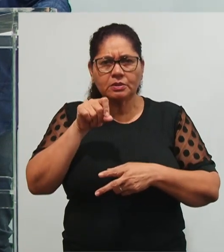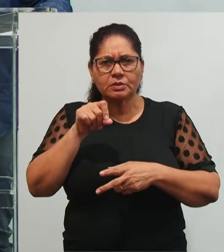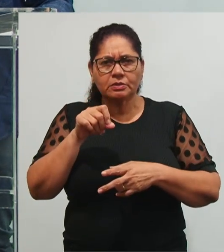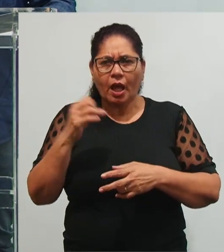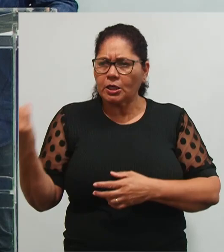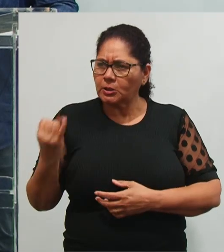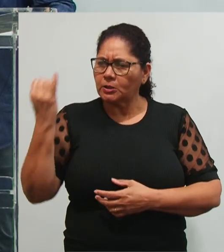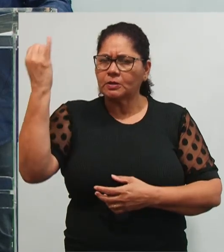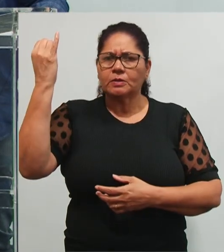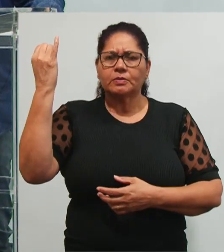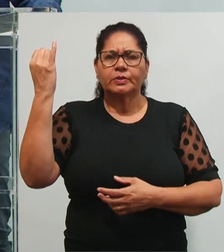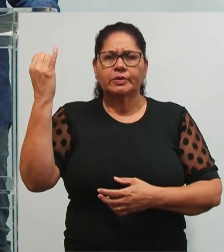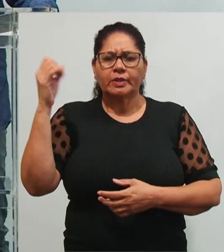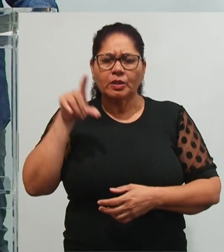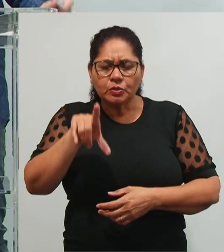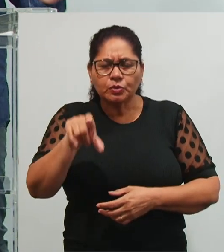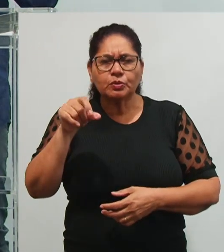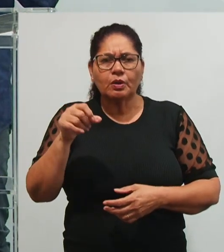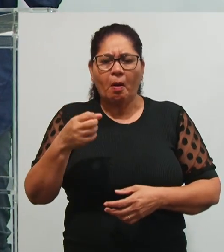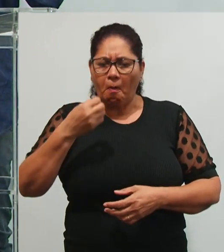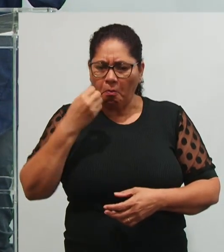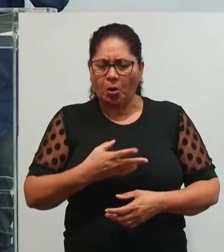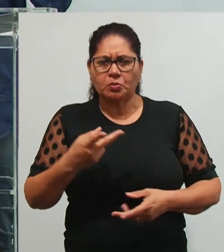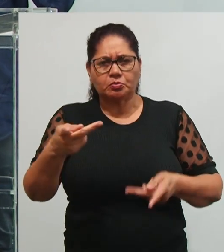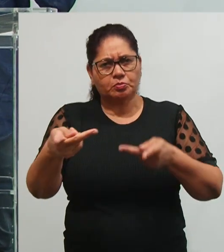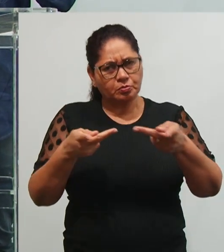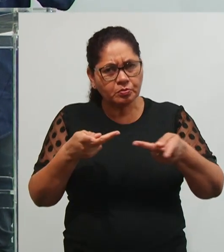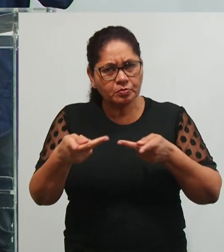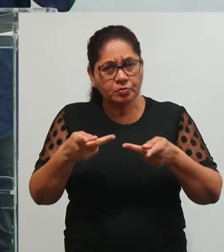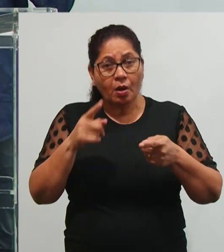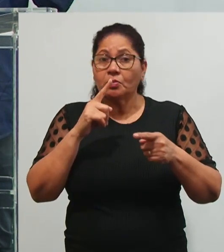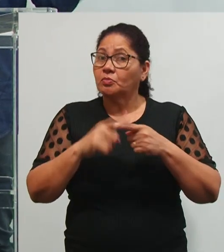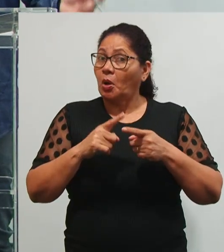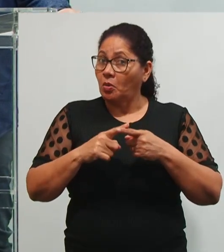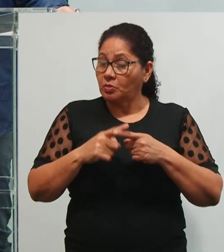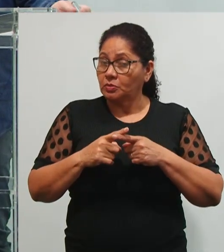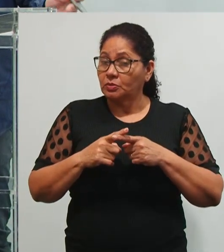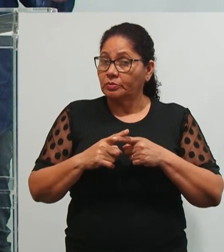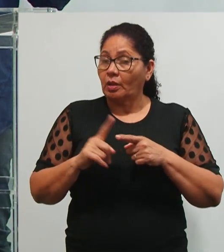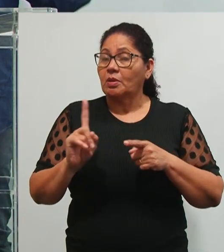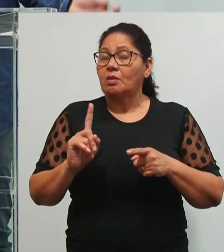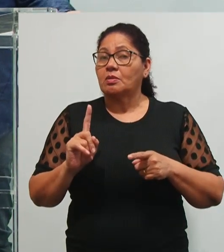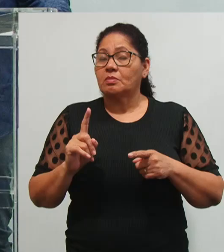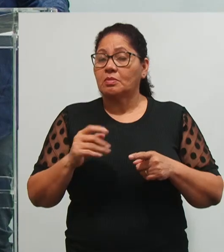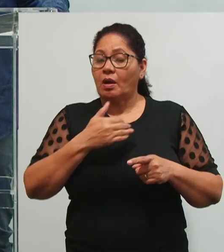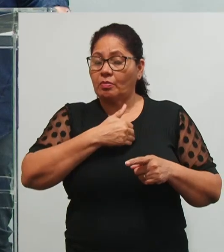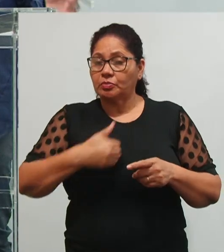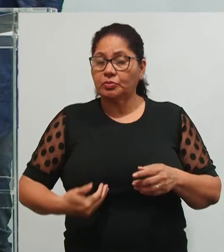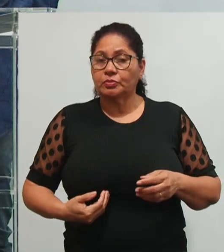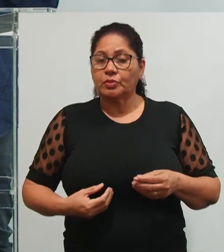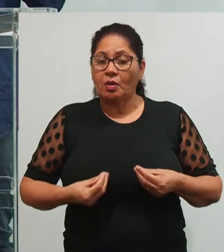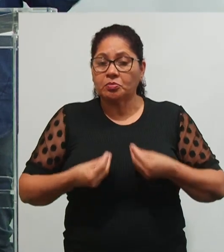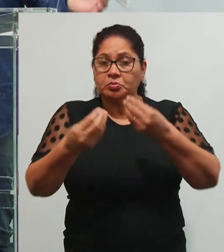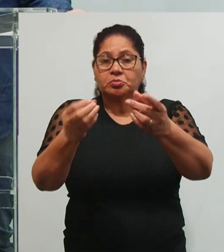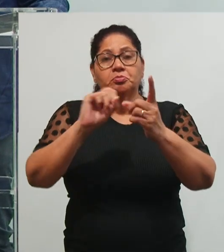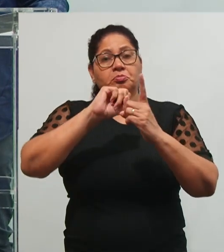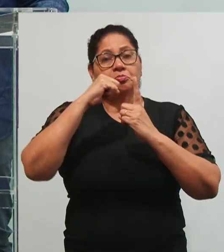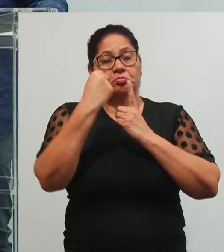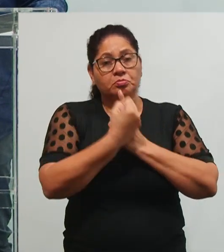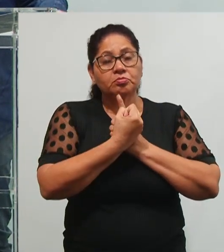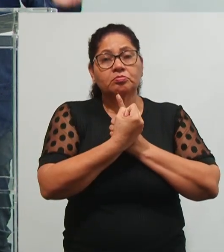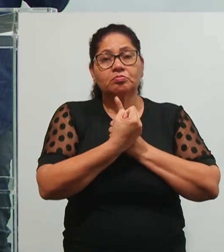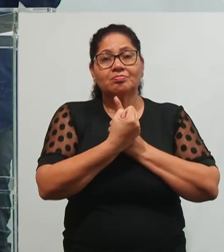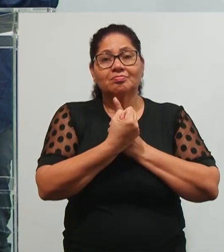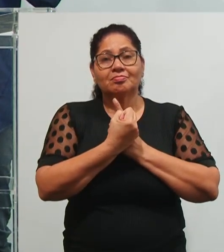selecionar, priorizar e selecionar bons projetos. Porque senão a instituição pública entrega para a